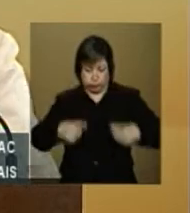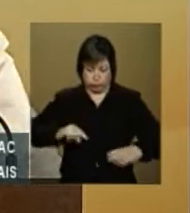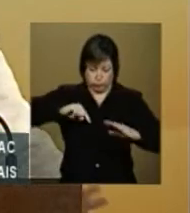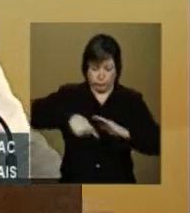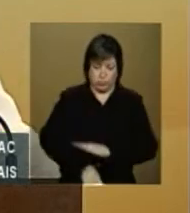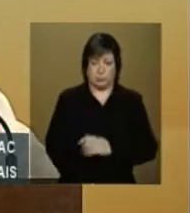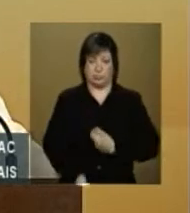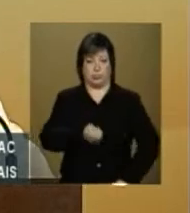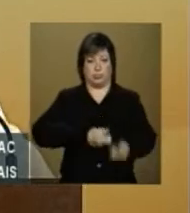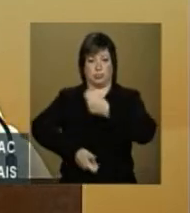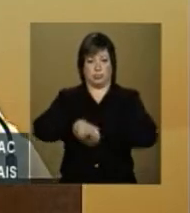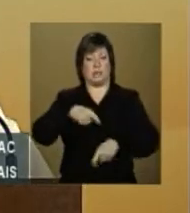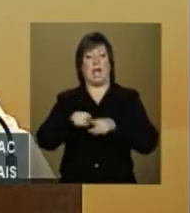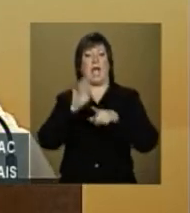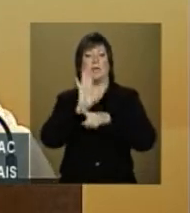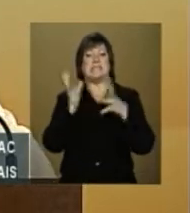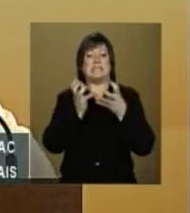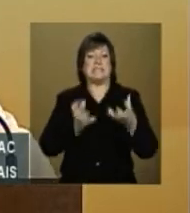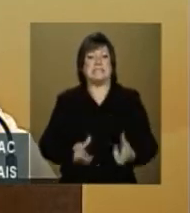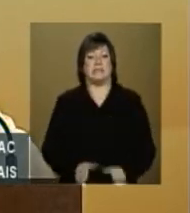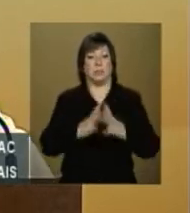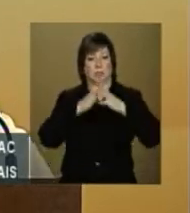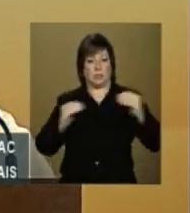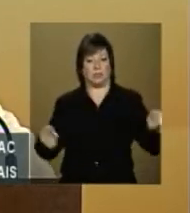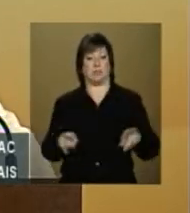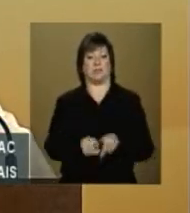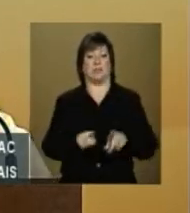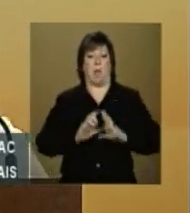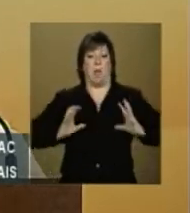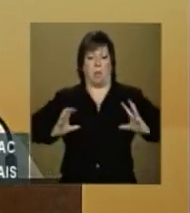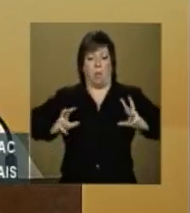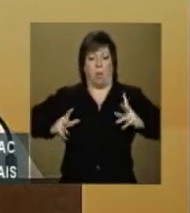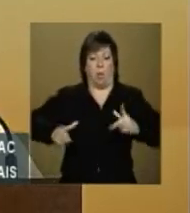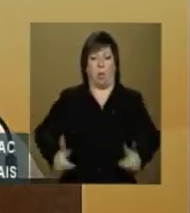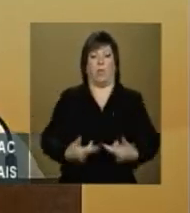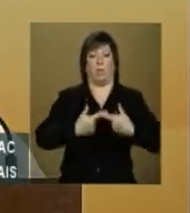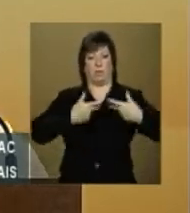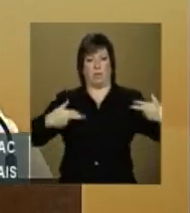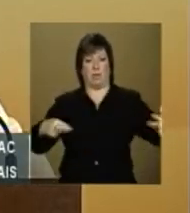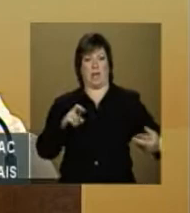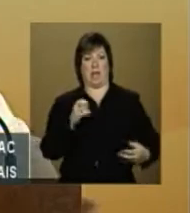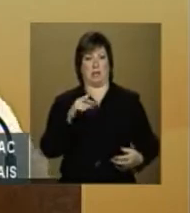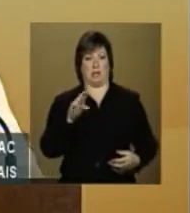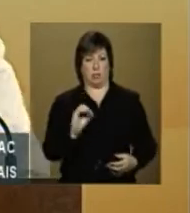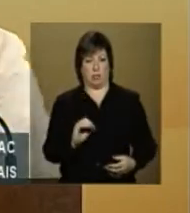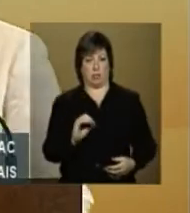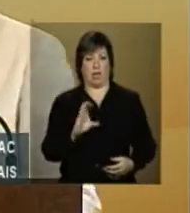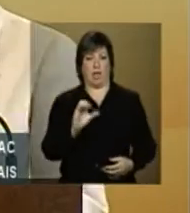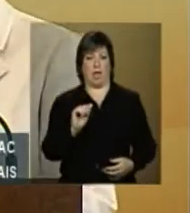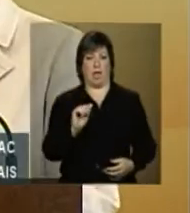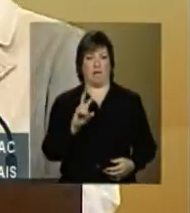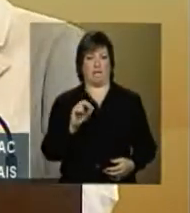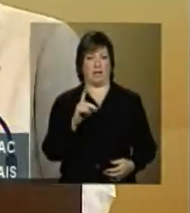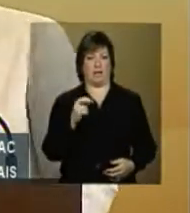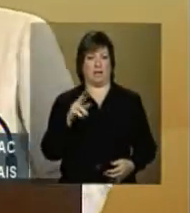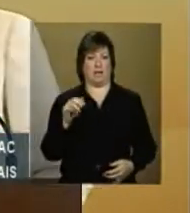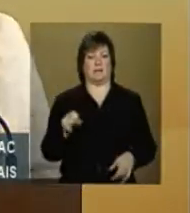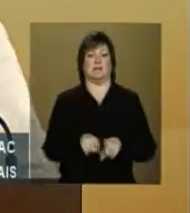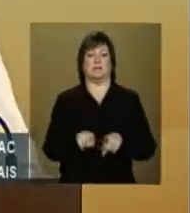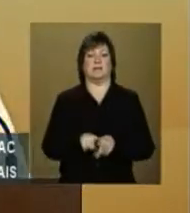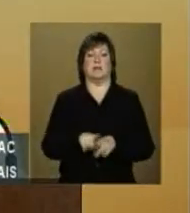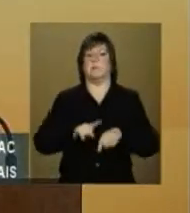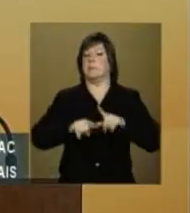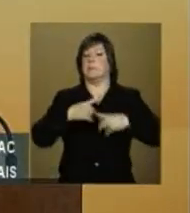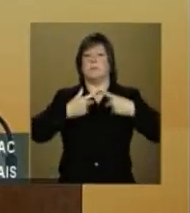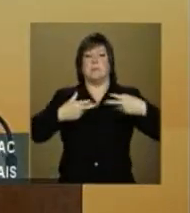facilitando o combate à seca, as retroescavadeiras, como eu disse, para manutenção das estradas vicinais, os